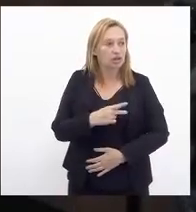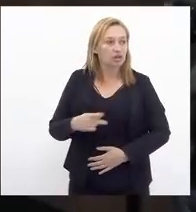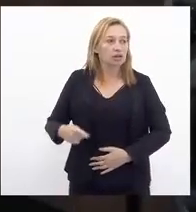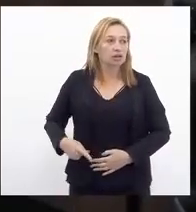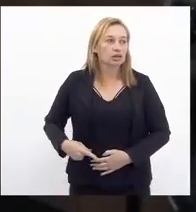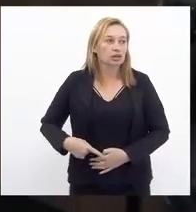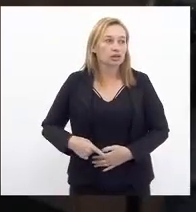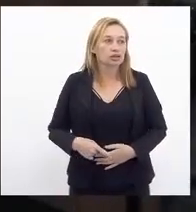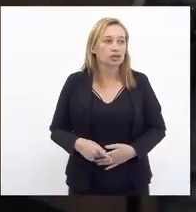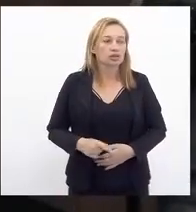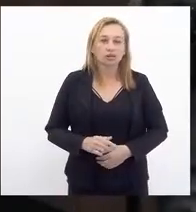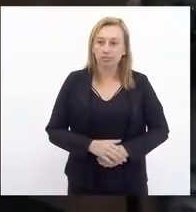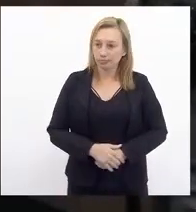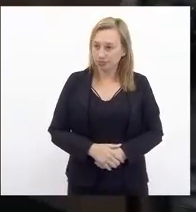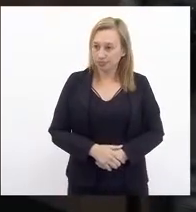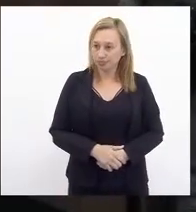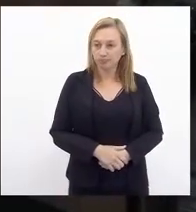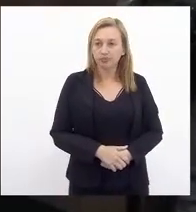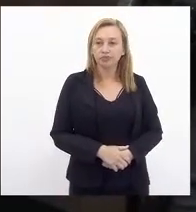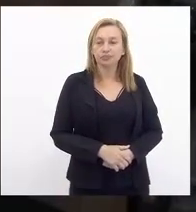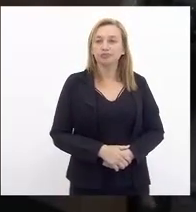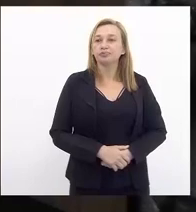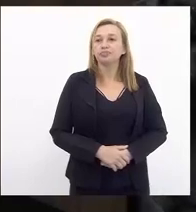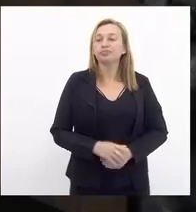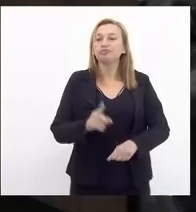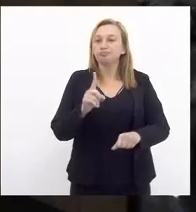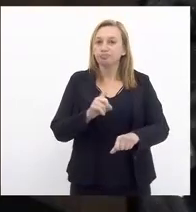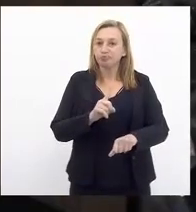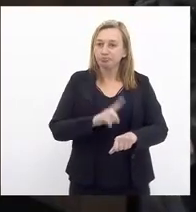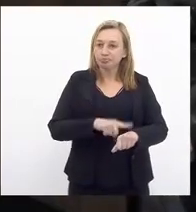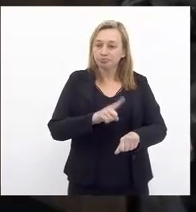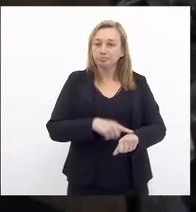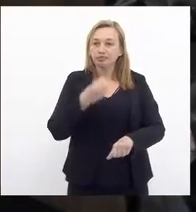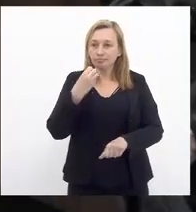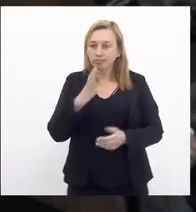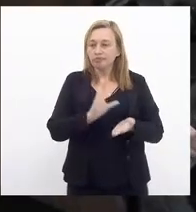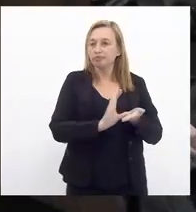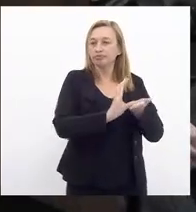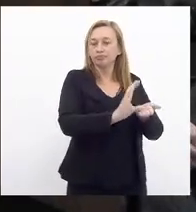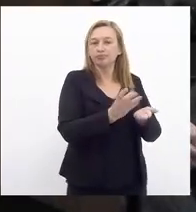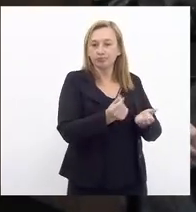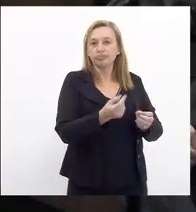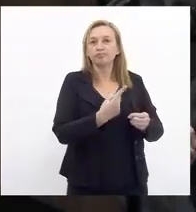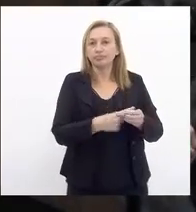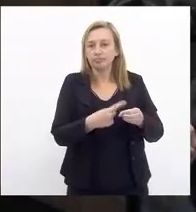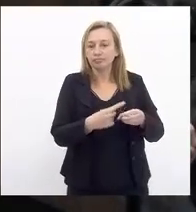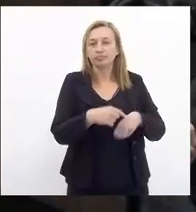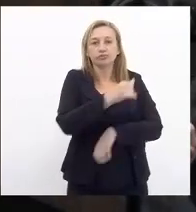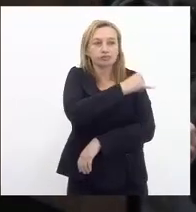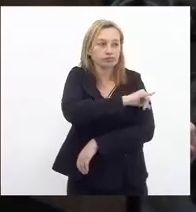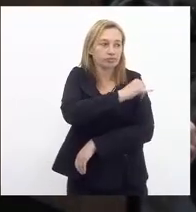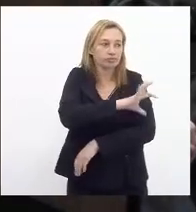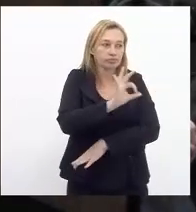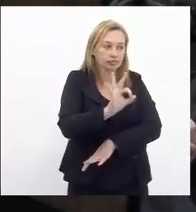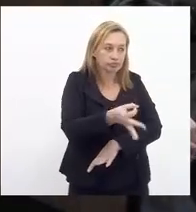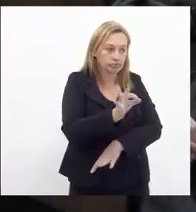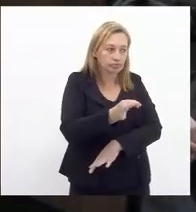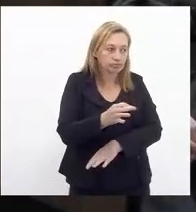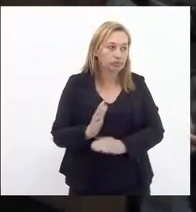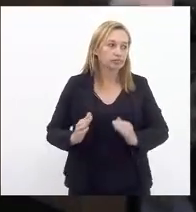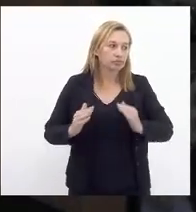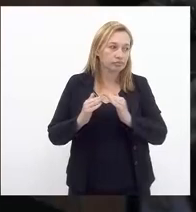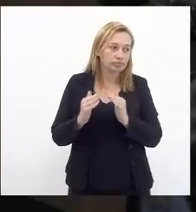é vindo em boa hora esse recurso para o município do Rio de Janeiro e que por Óbvio